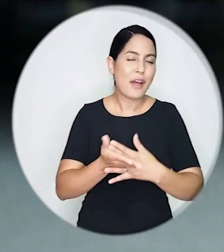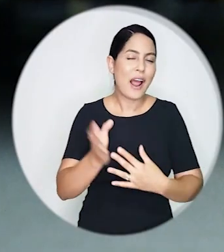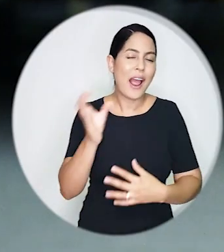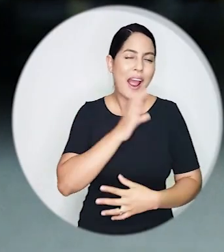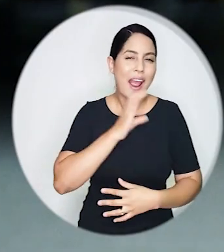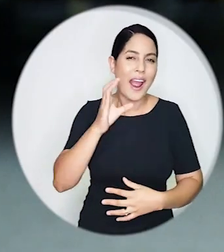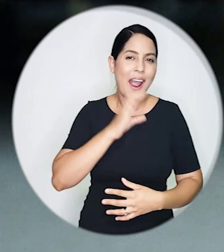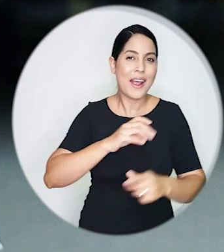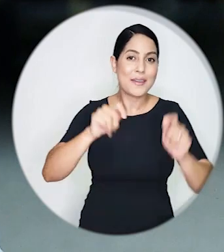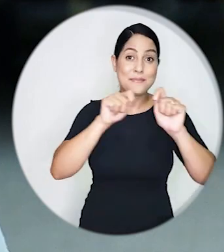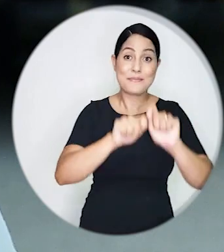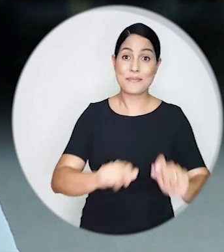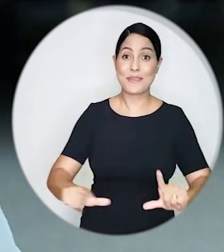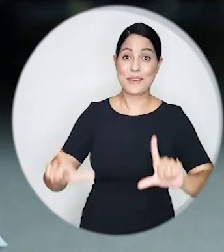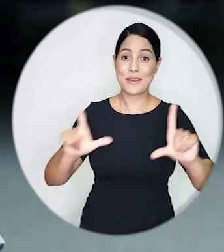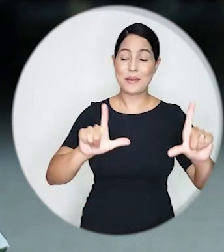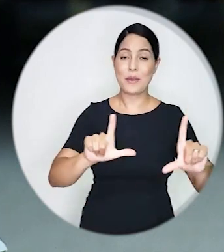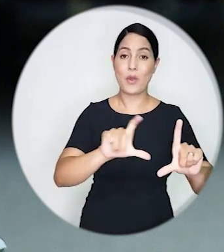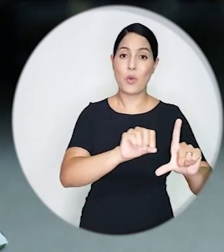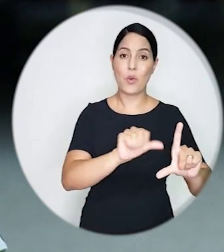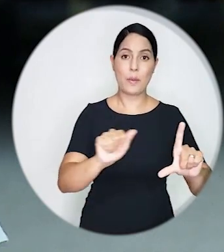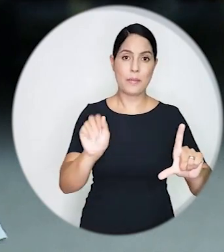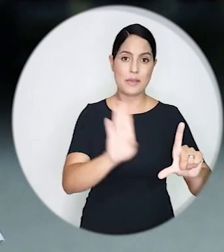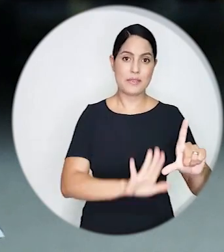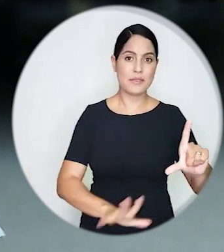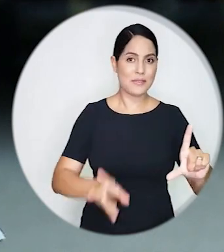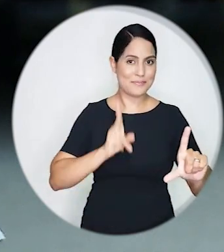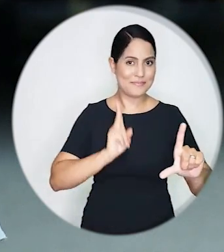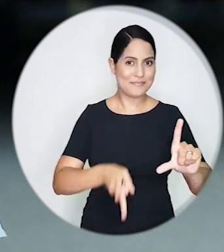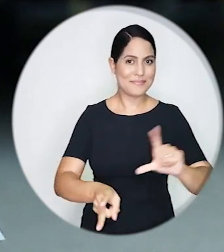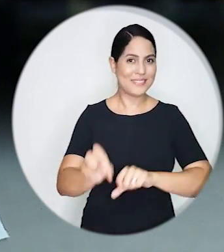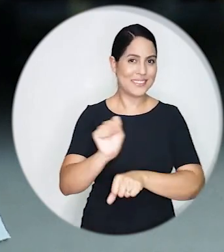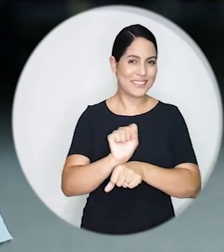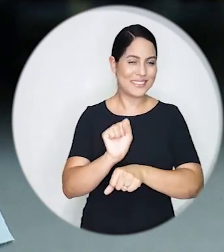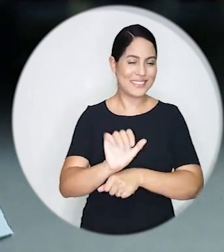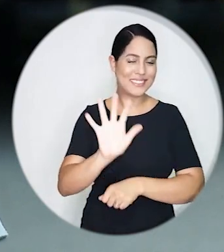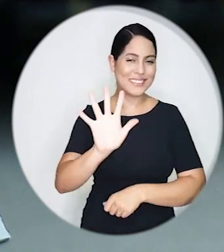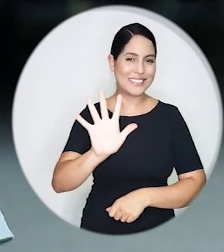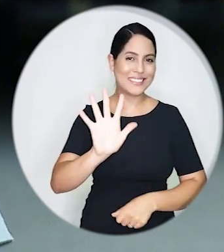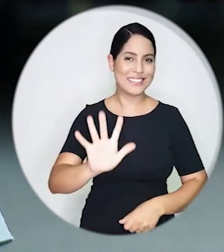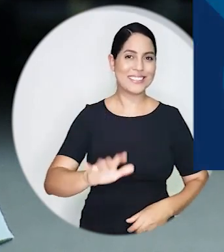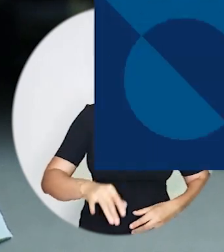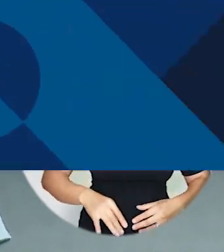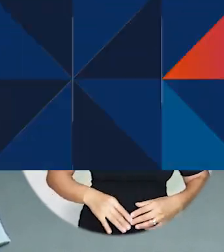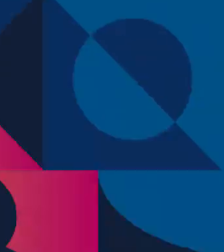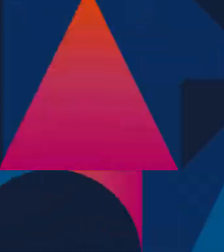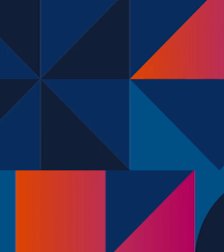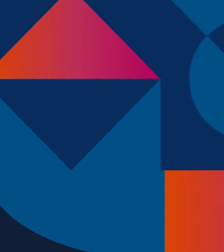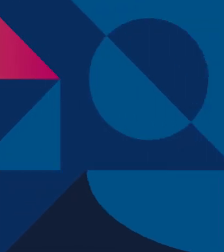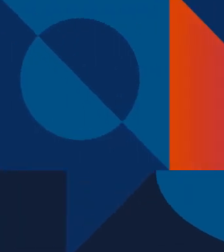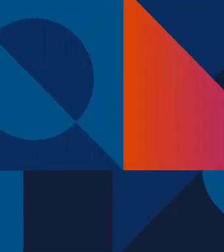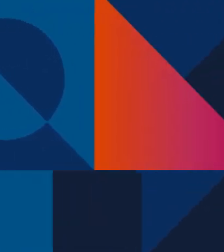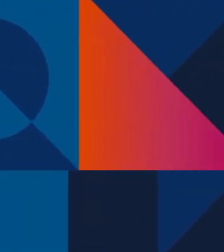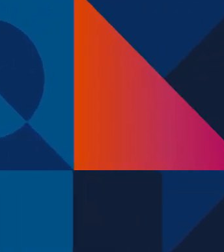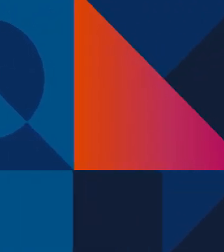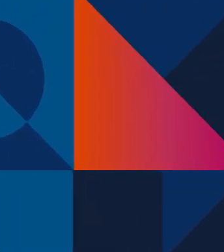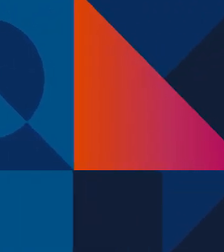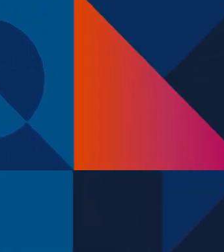Agora nós vamos para um breve intervalo e voltamos na sequência com mais OAB Nacional. Não saia daí.